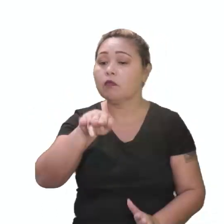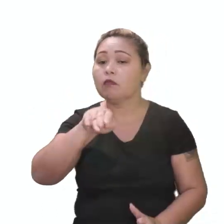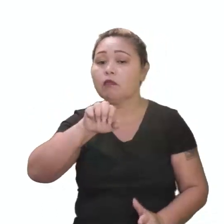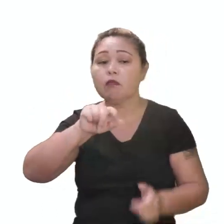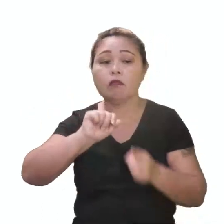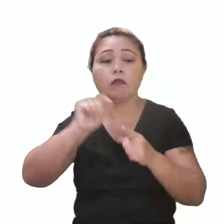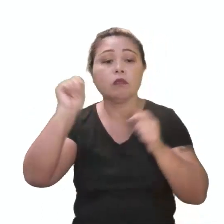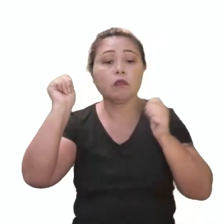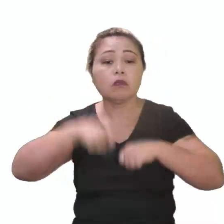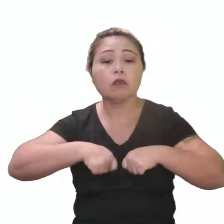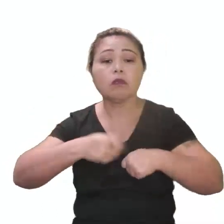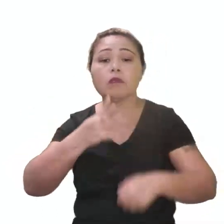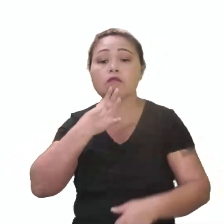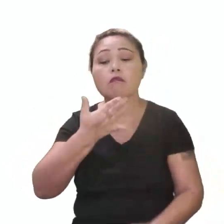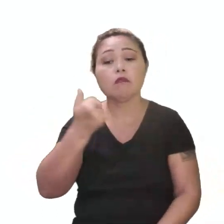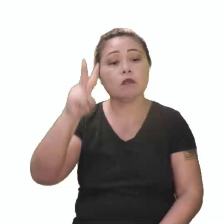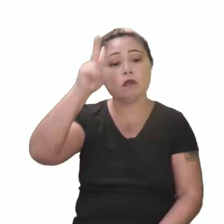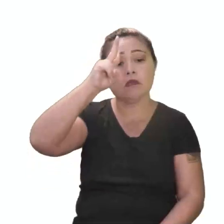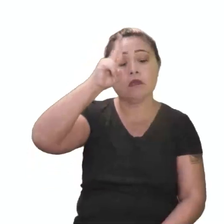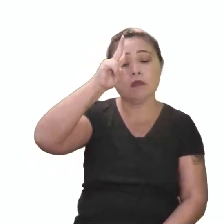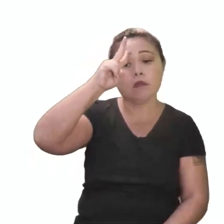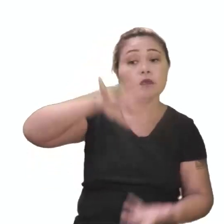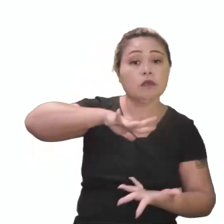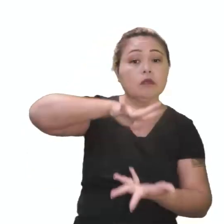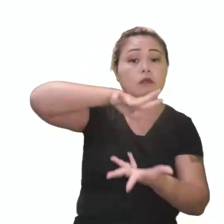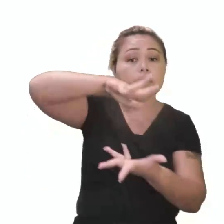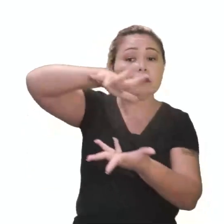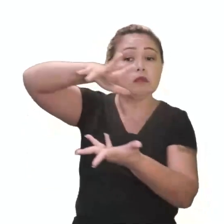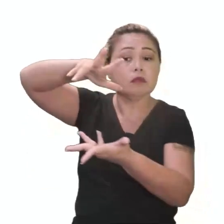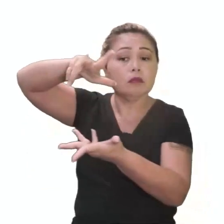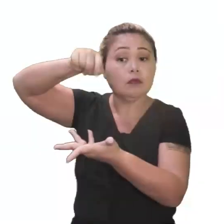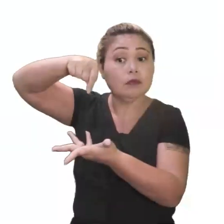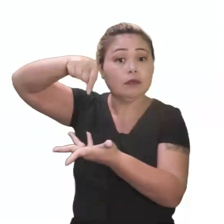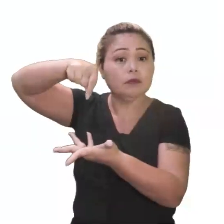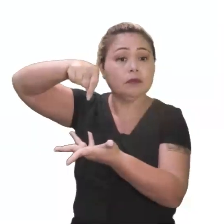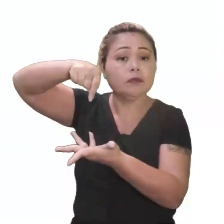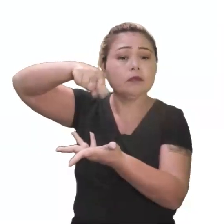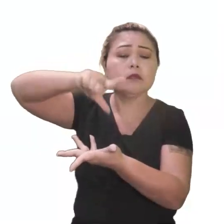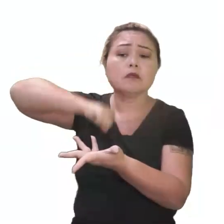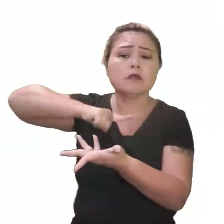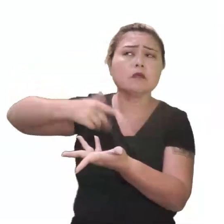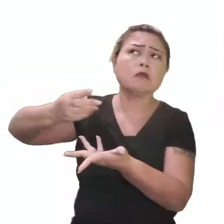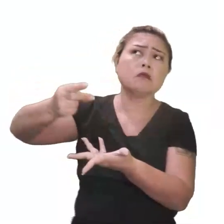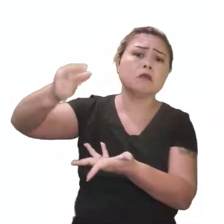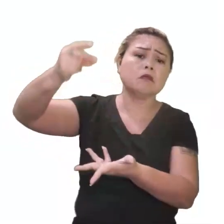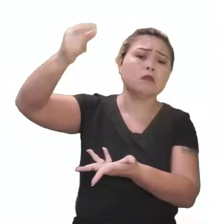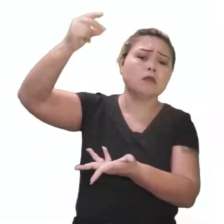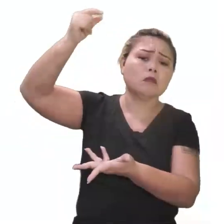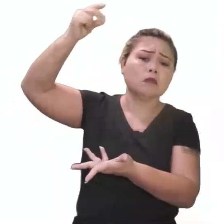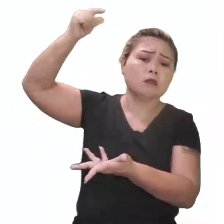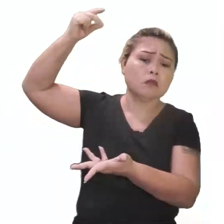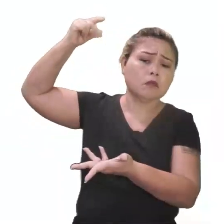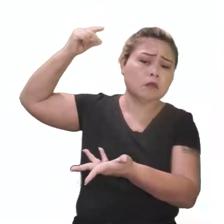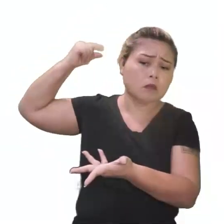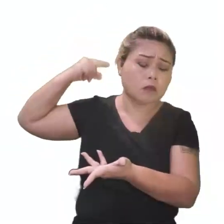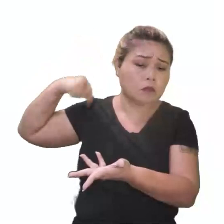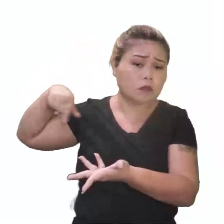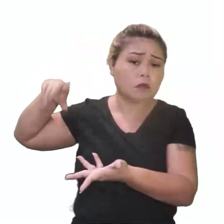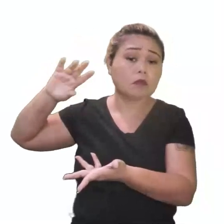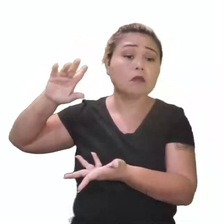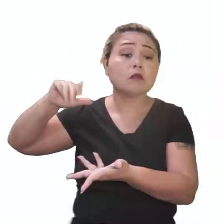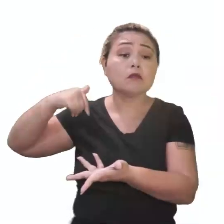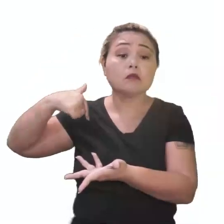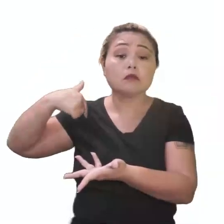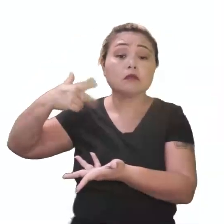os fósseis que podemos conhecer melhor a nossa história, né? A história do planeta em tempos remotos, longínquos,